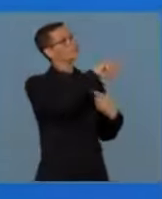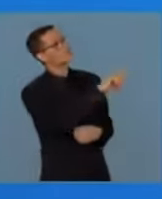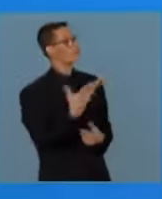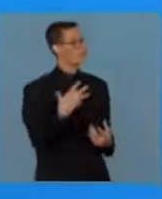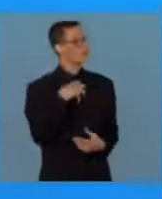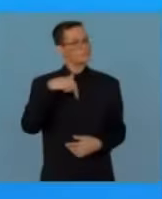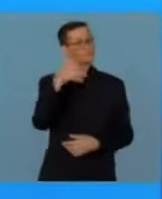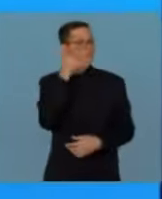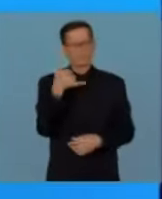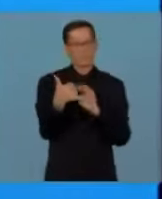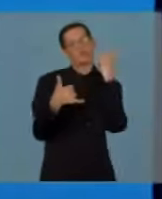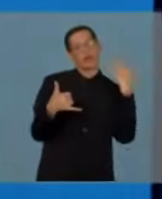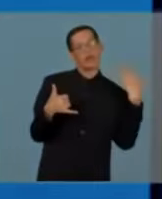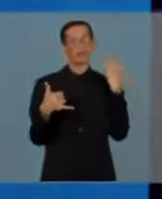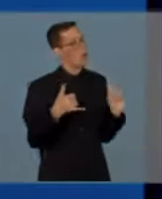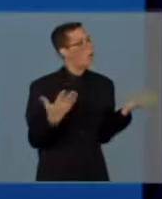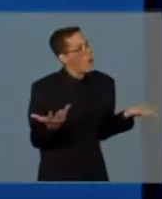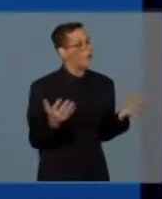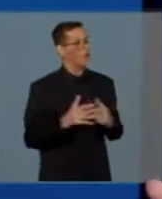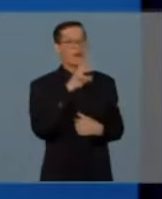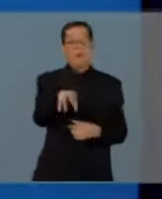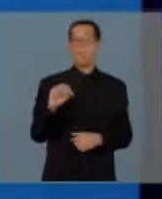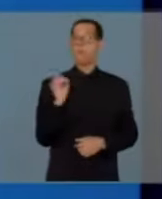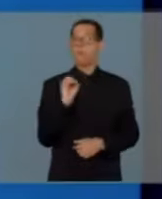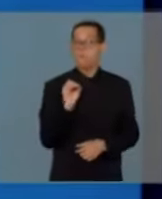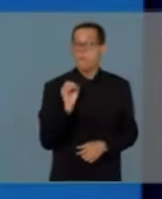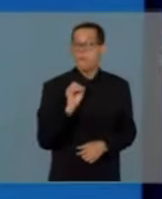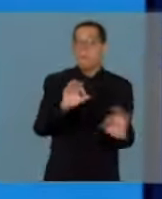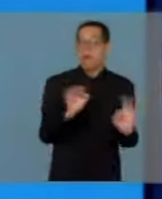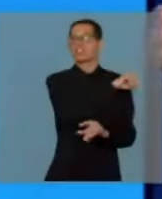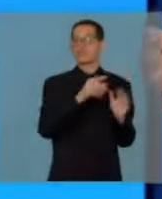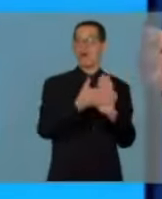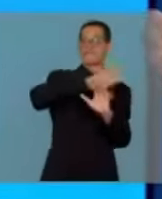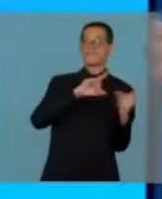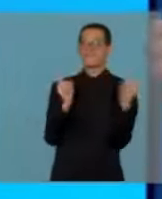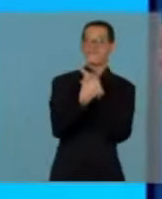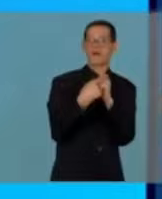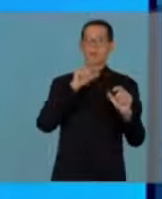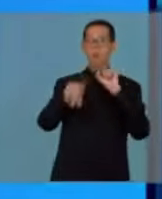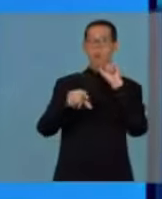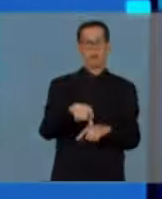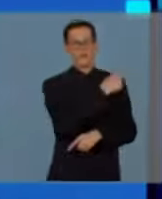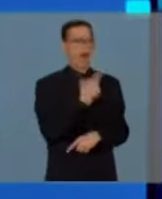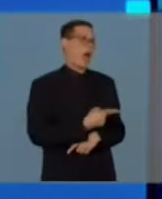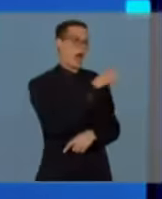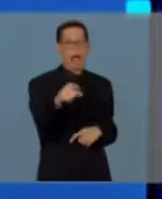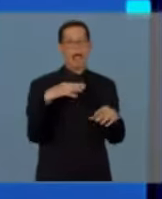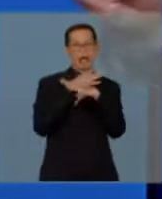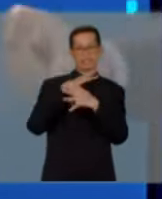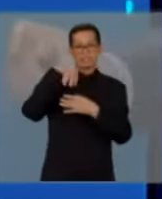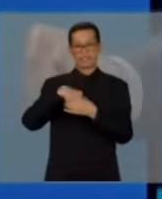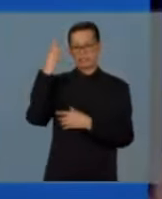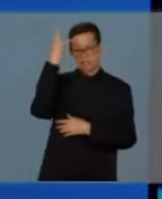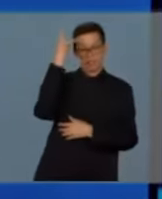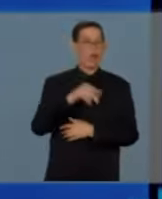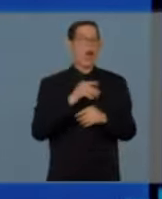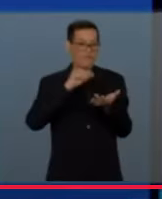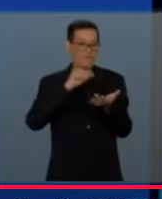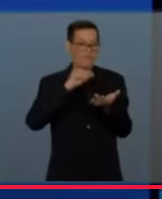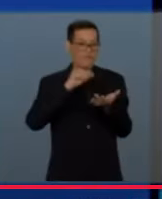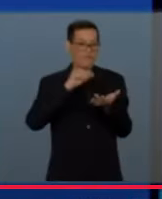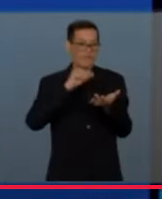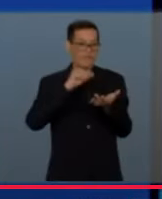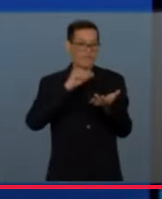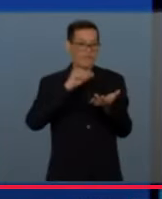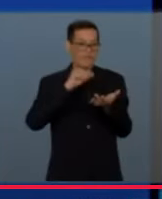com celular não respondeu a pergunta do Marcelo aqui agora ele não responde nada ele só ataca vocês viram a culpa pela cidade tá insegura para ele é do pessoal a culpa por ele não ter feito poda de árvore é do